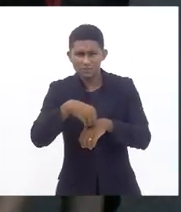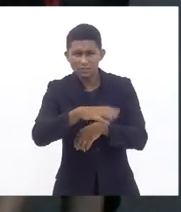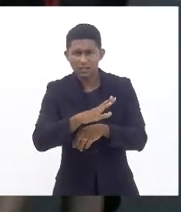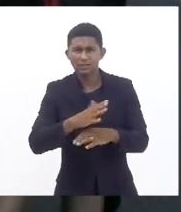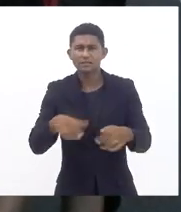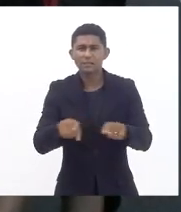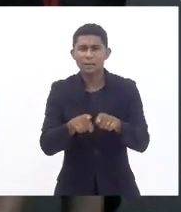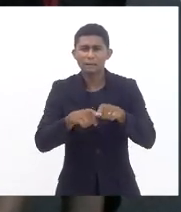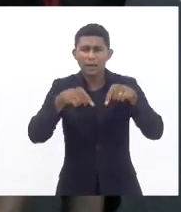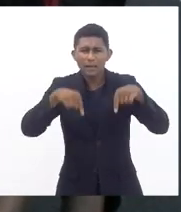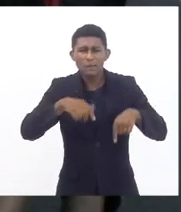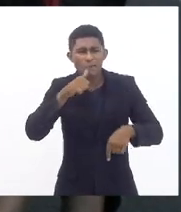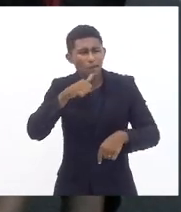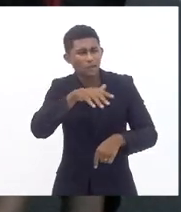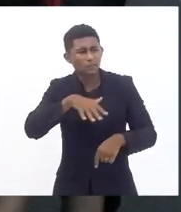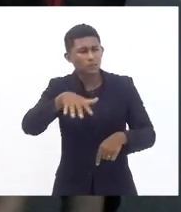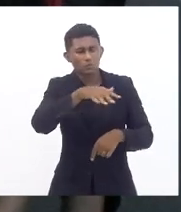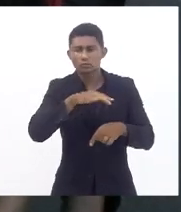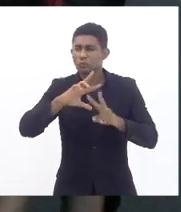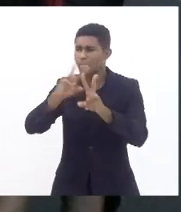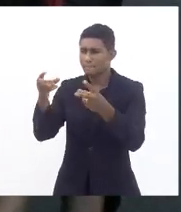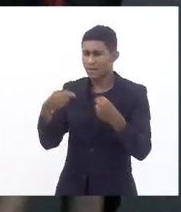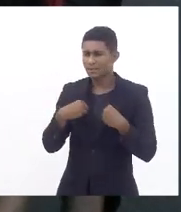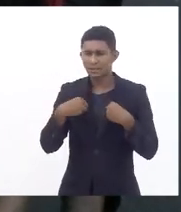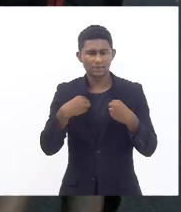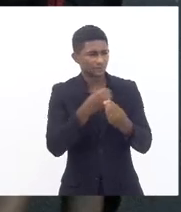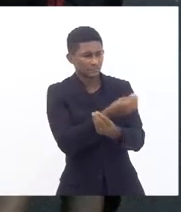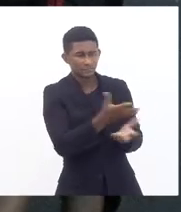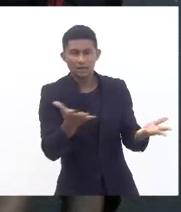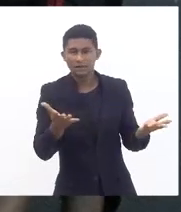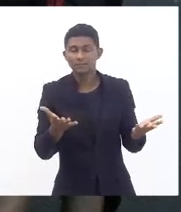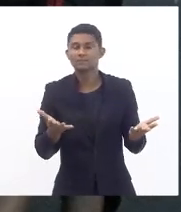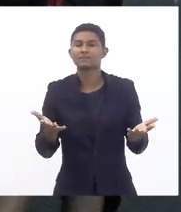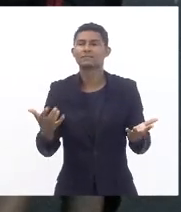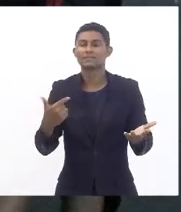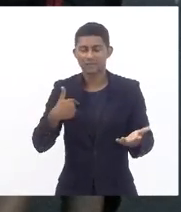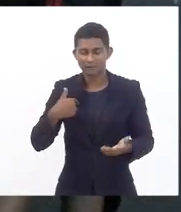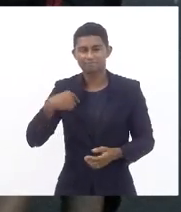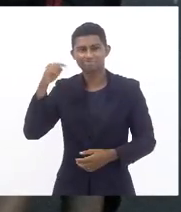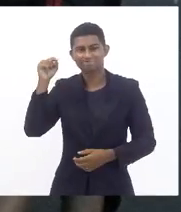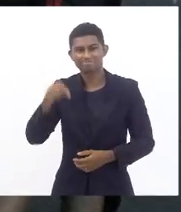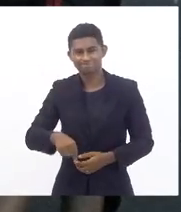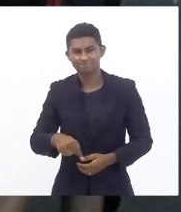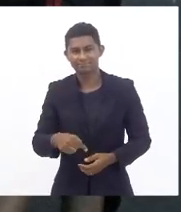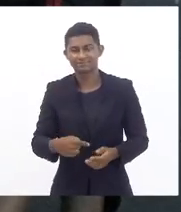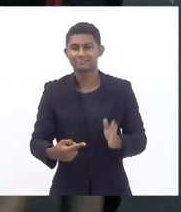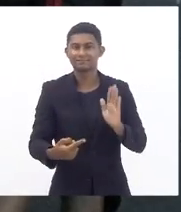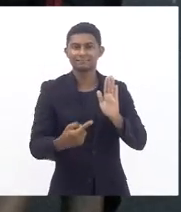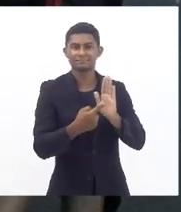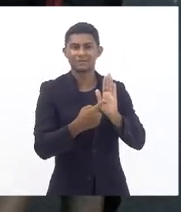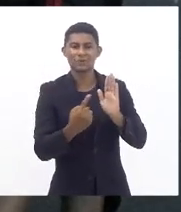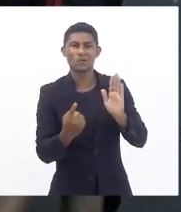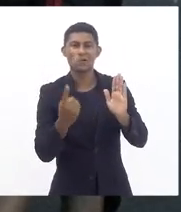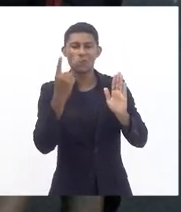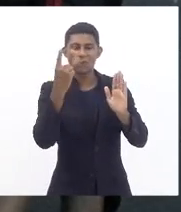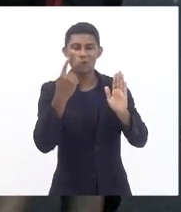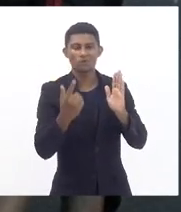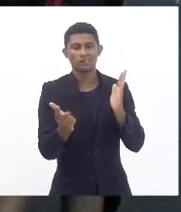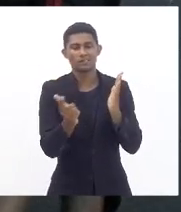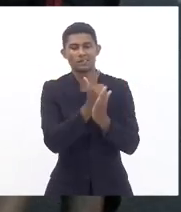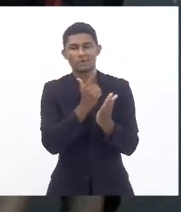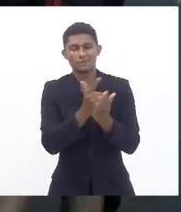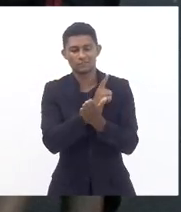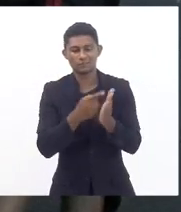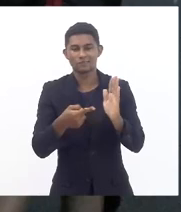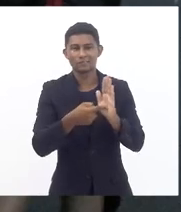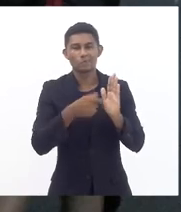deputadas mulheres. Então eu trouxe aqui um exemplar do livro Ponciá Vicêncio, da grande Conceição Evaristo, que